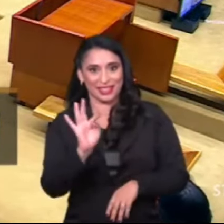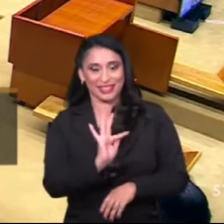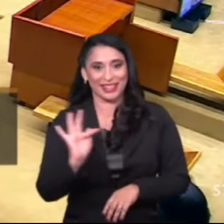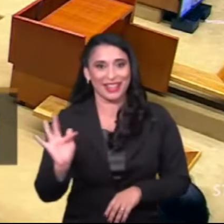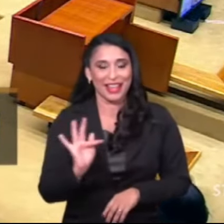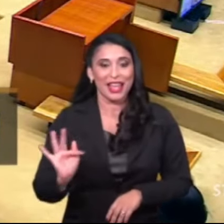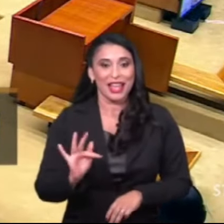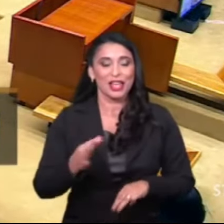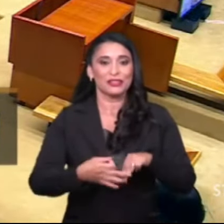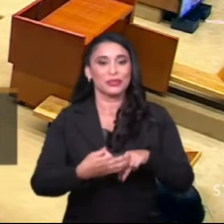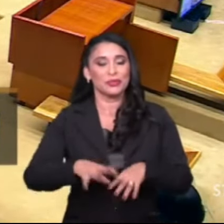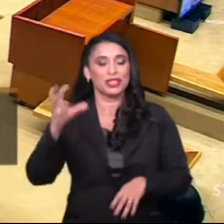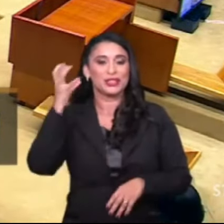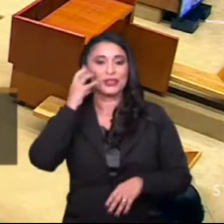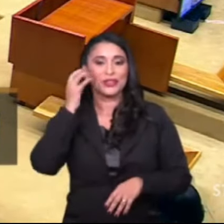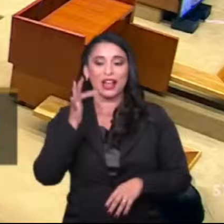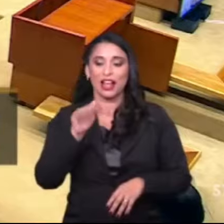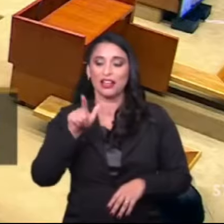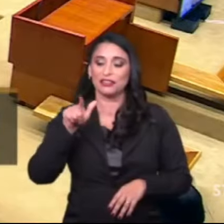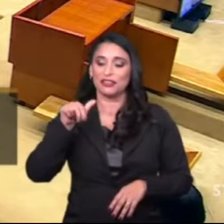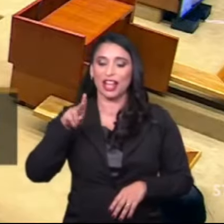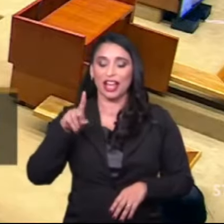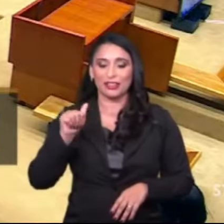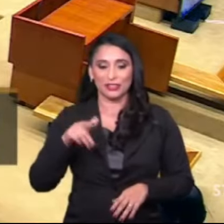Excelência, o senhor ministro Flávio Dino, e